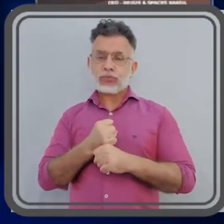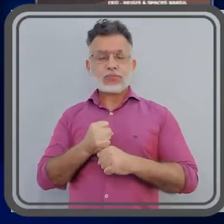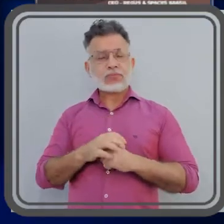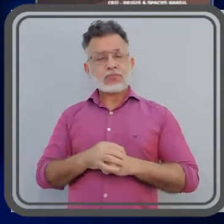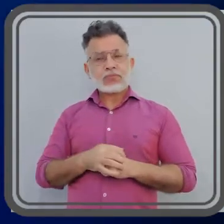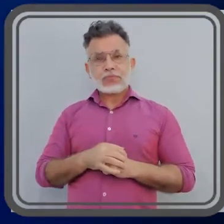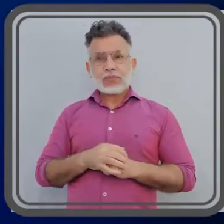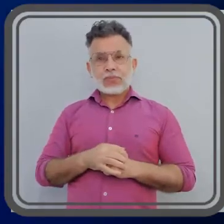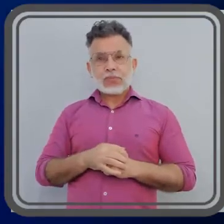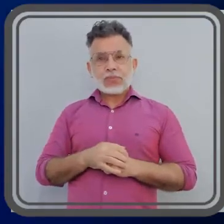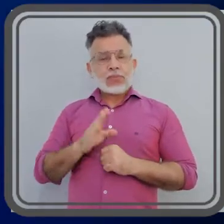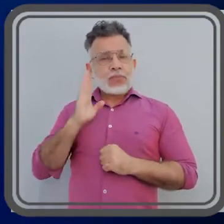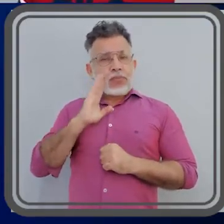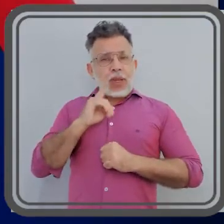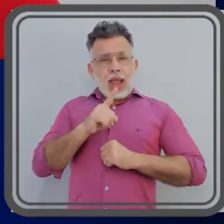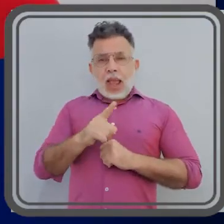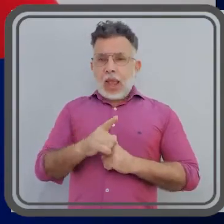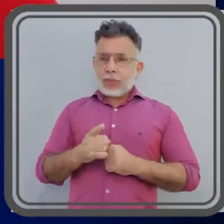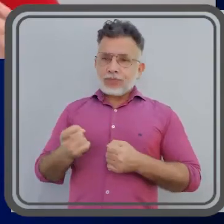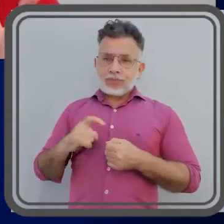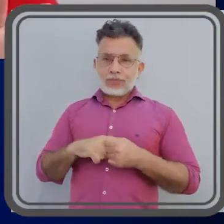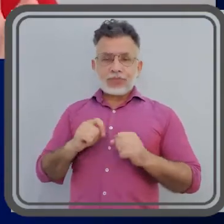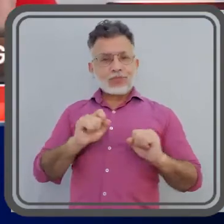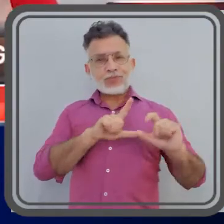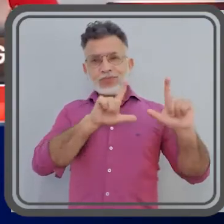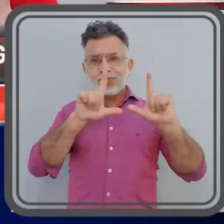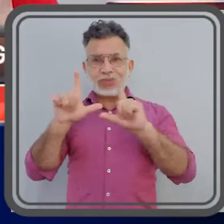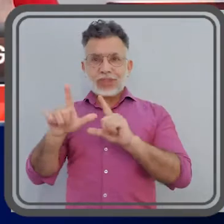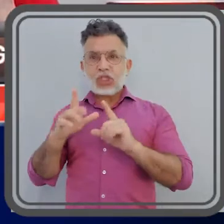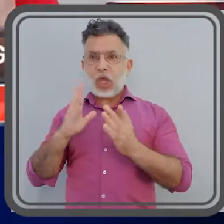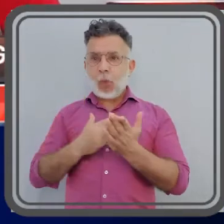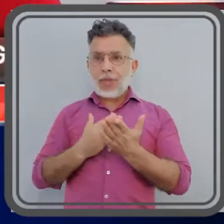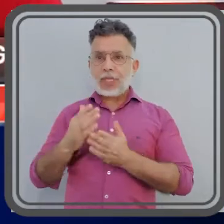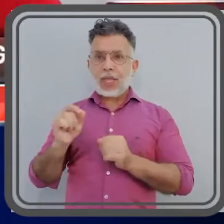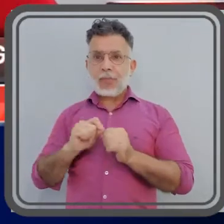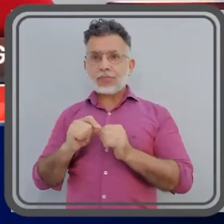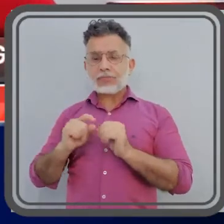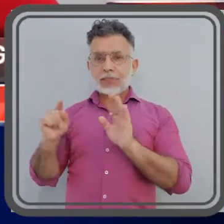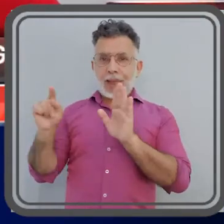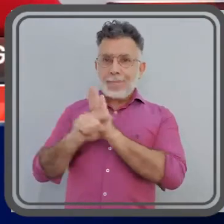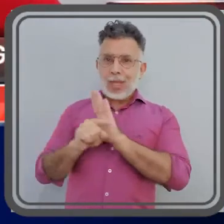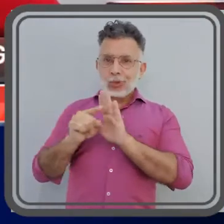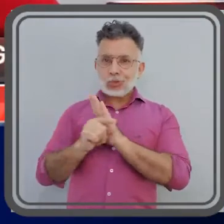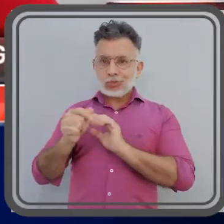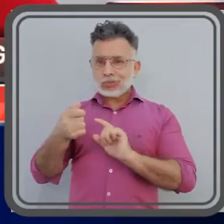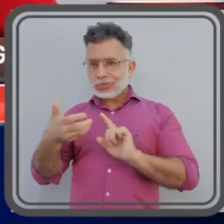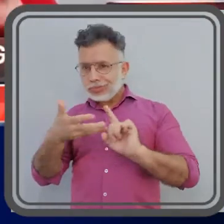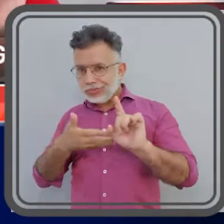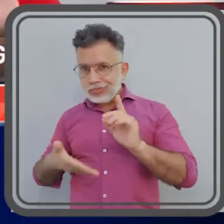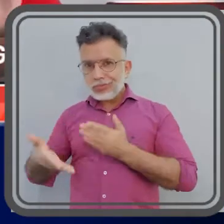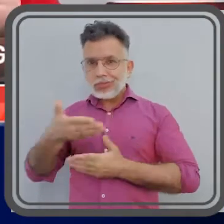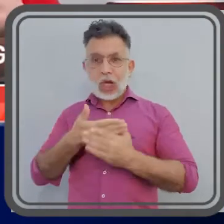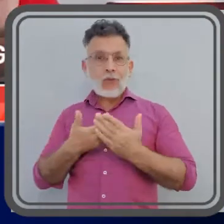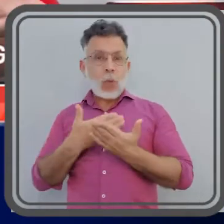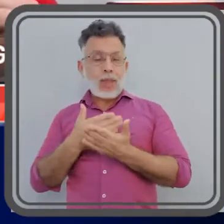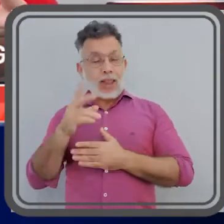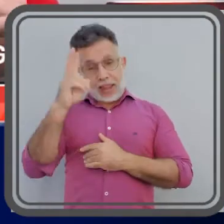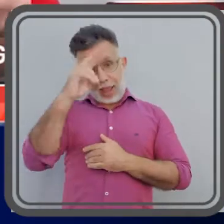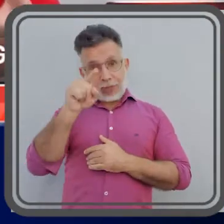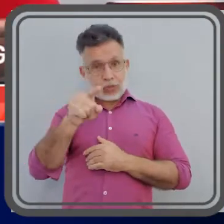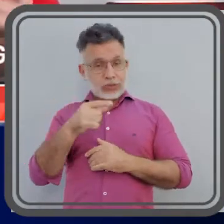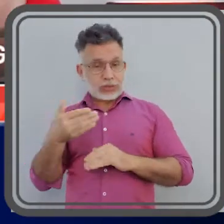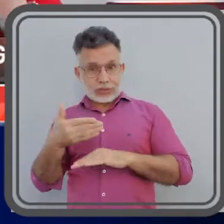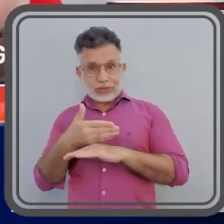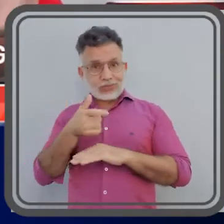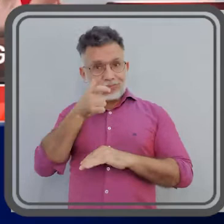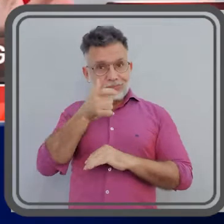Legal. E, Tiagão, trazendo a gente de volta aqui, já começamos a receber perguntas da audiência, eu vou começar a interagir com algumas aqui, lembrando a todos que estão plugados